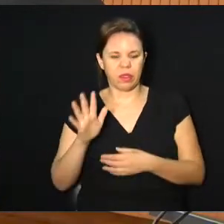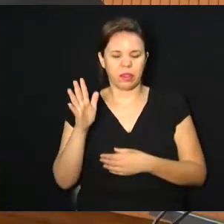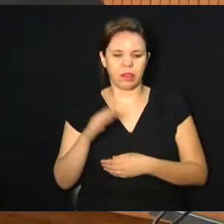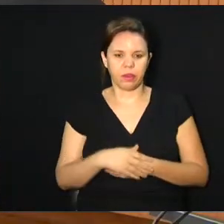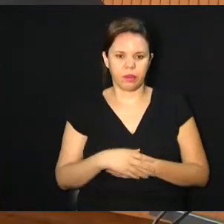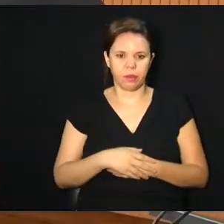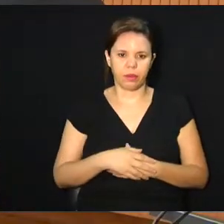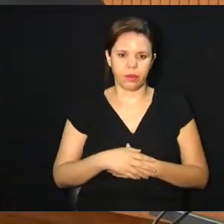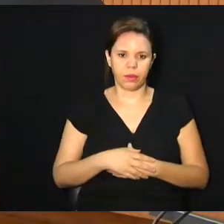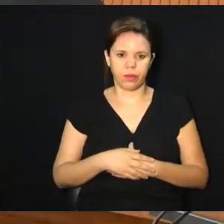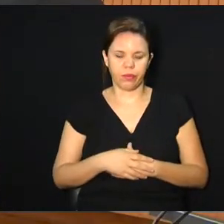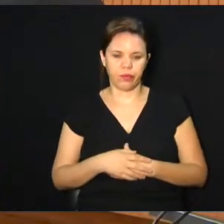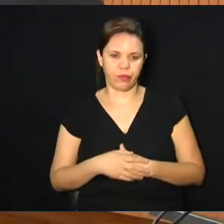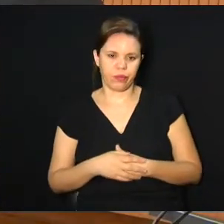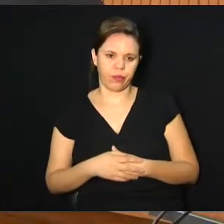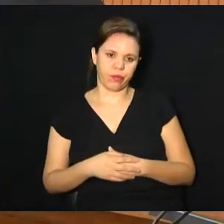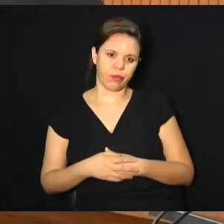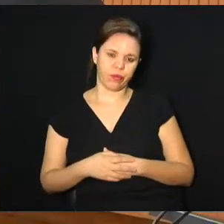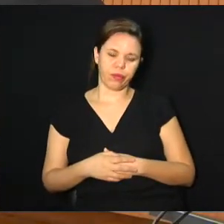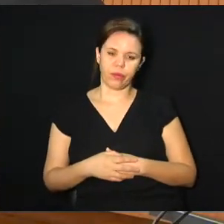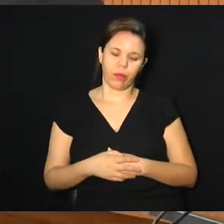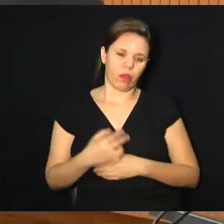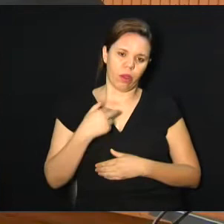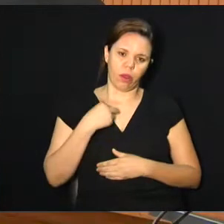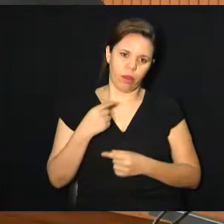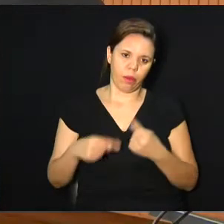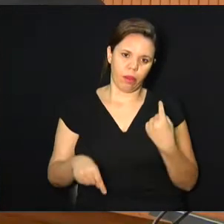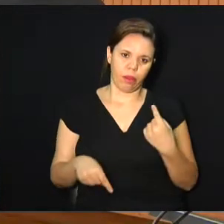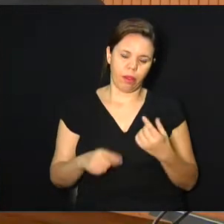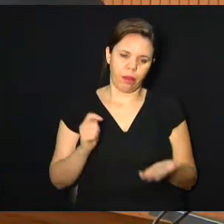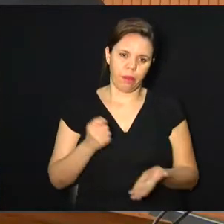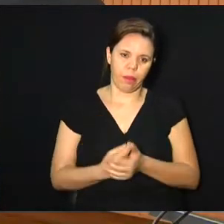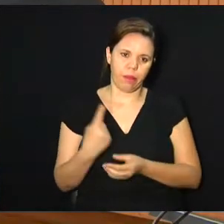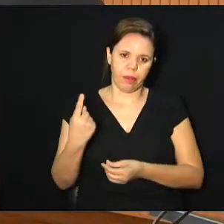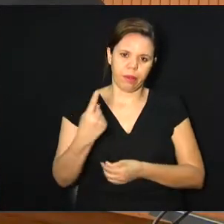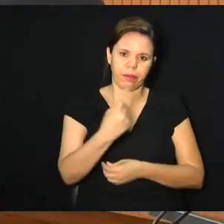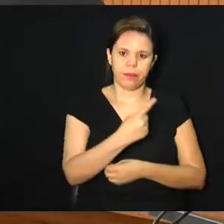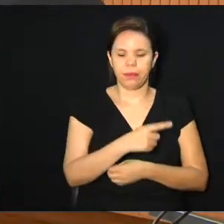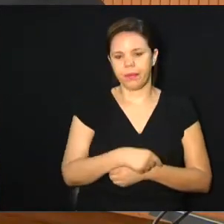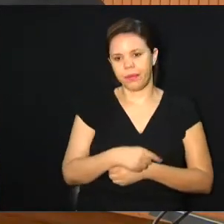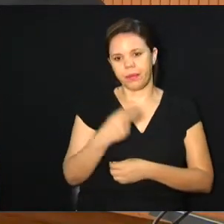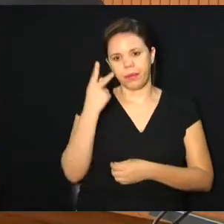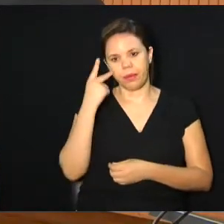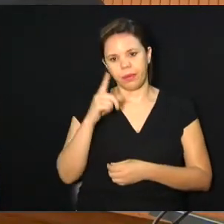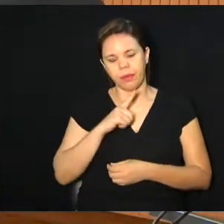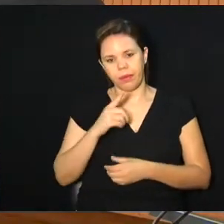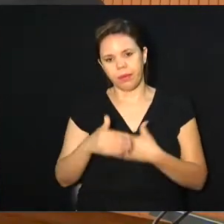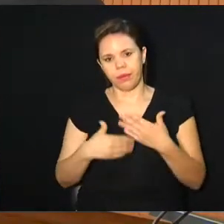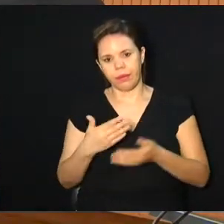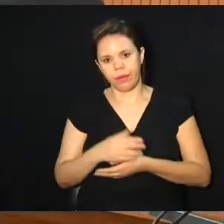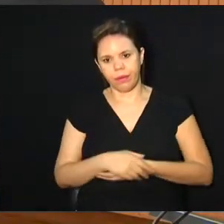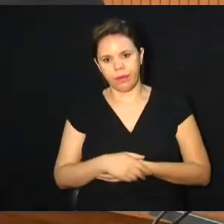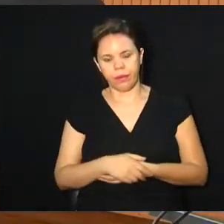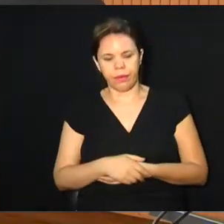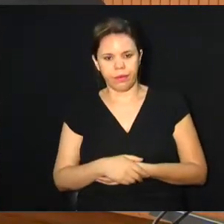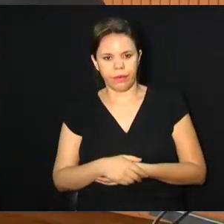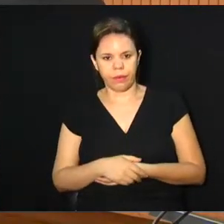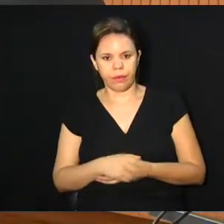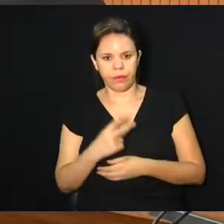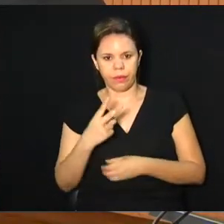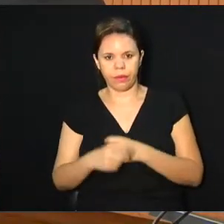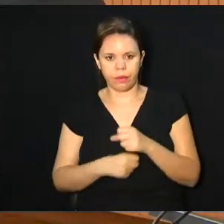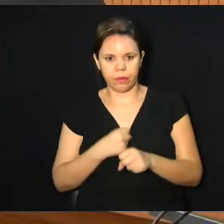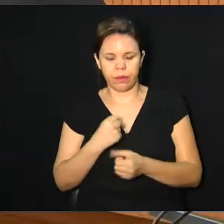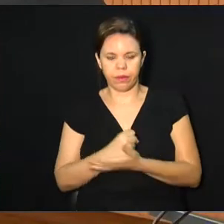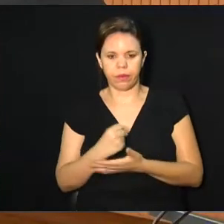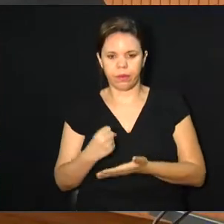tal. E que não deveria. No pagamento por passageiro, por custo que São Paulo vai passar a ter a partir do segundo ano do